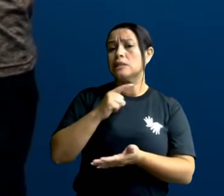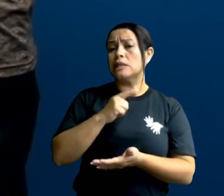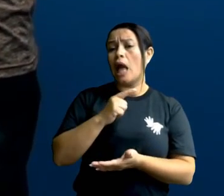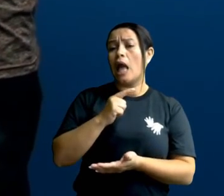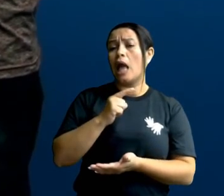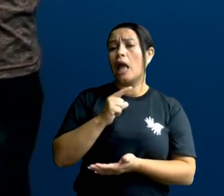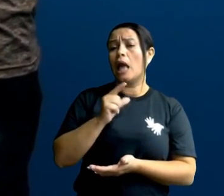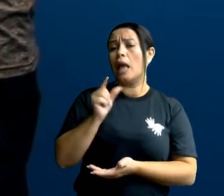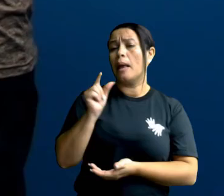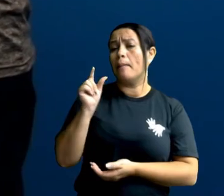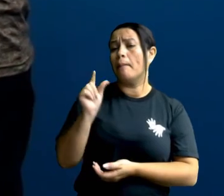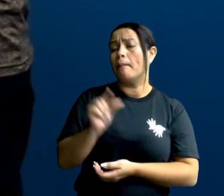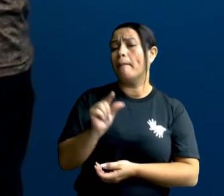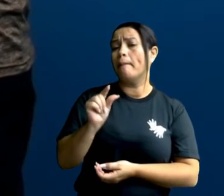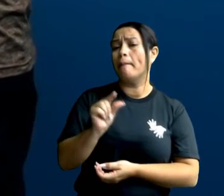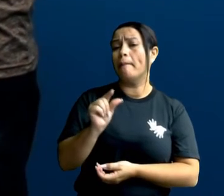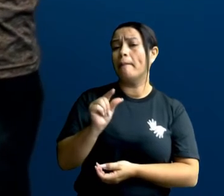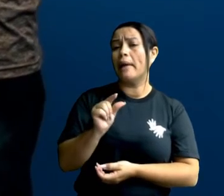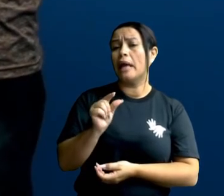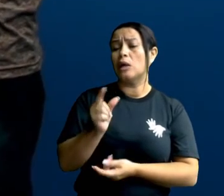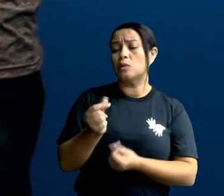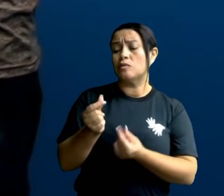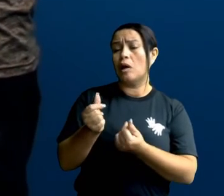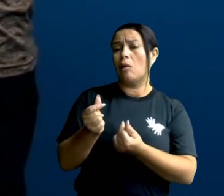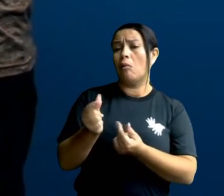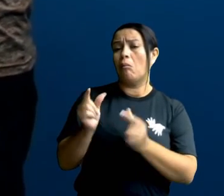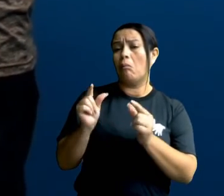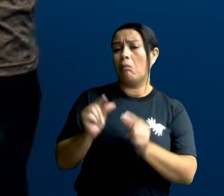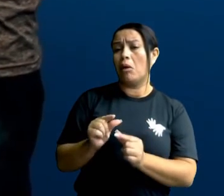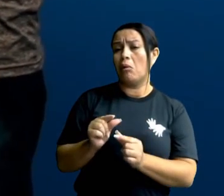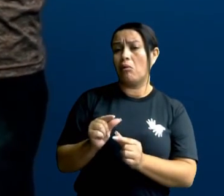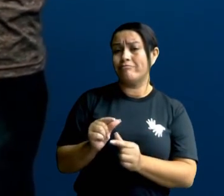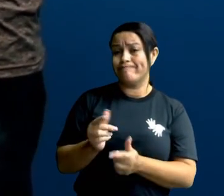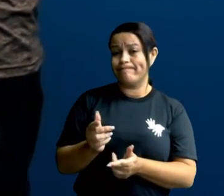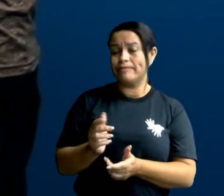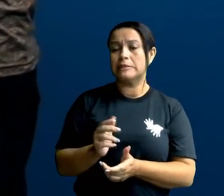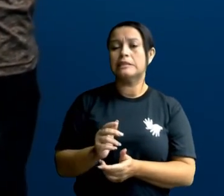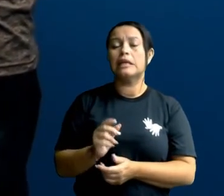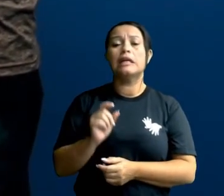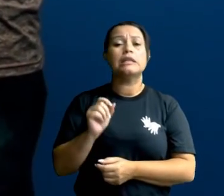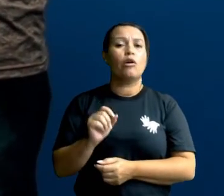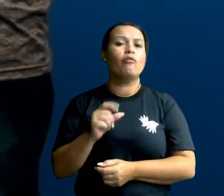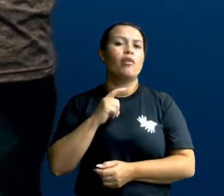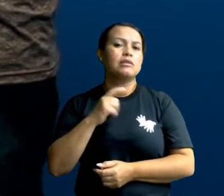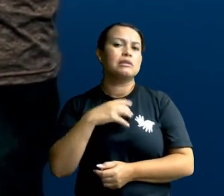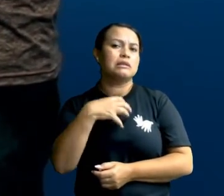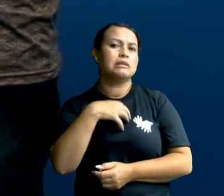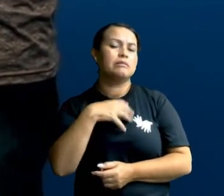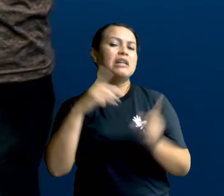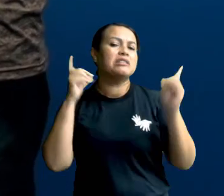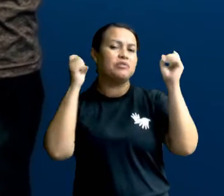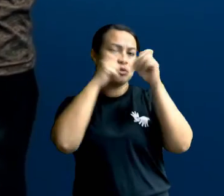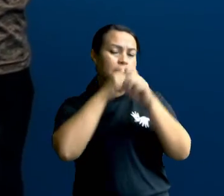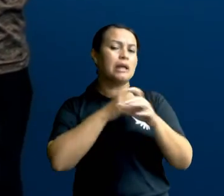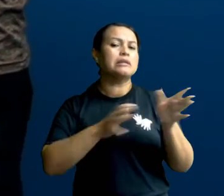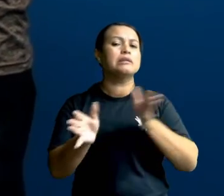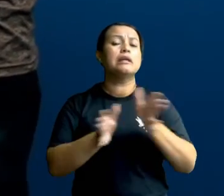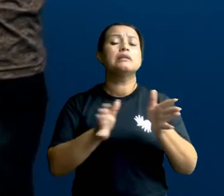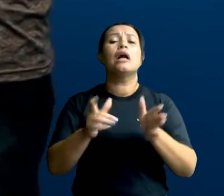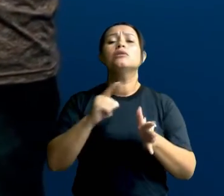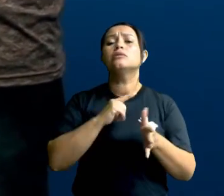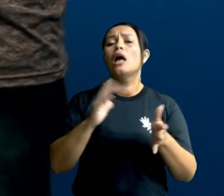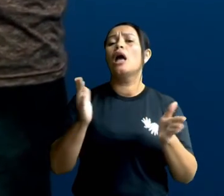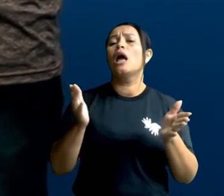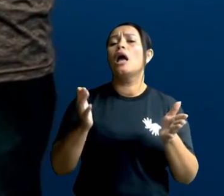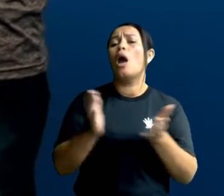recebem menos, né, que têm menos, uma remuneração menor, uma renda menor, elas vão ter mais dificuldade de acesso.